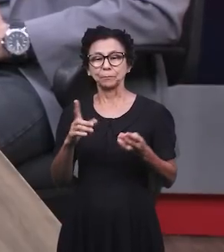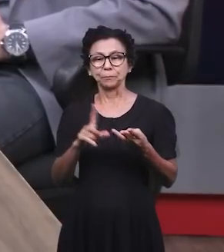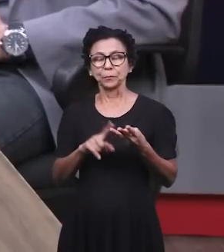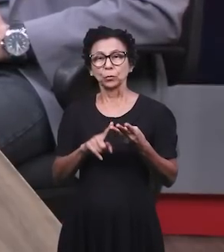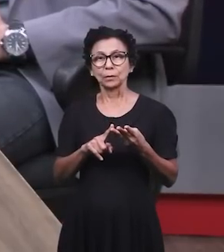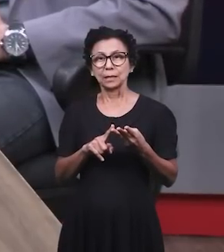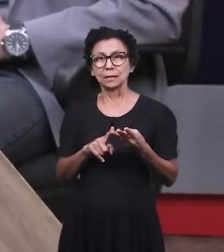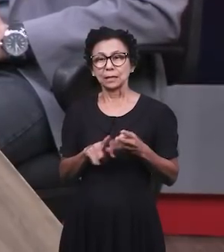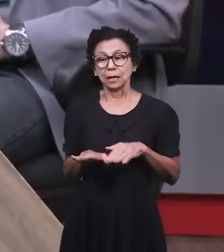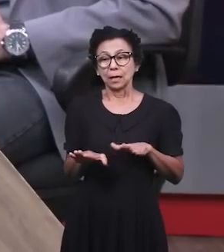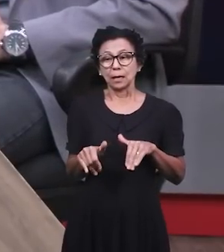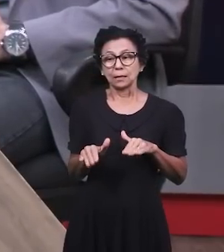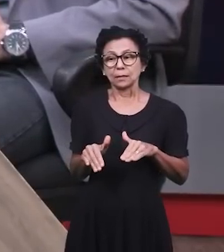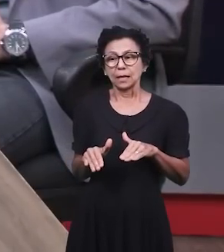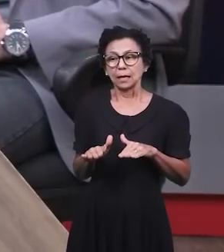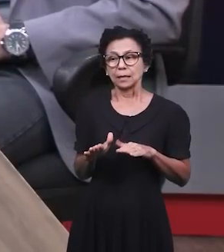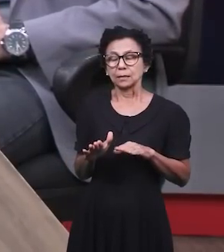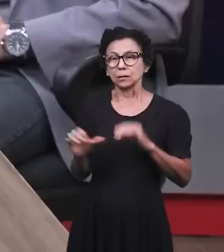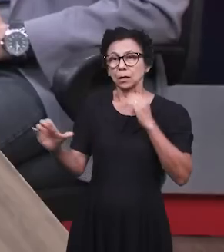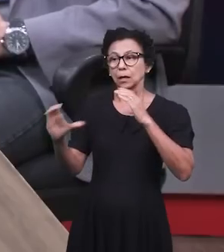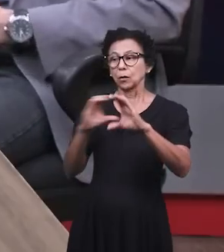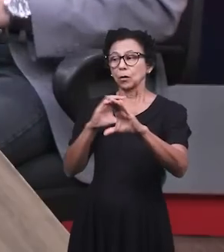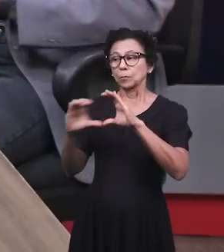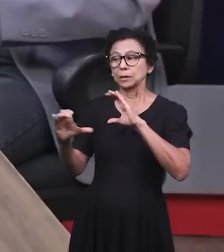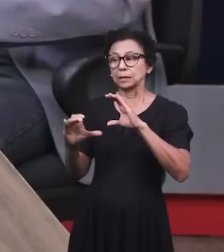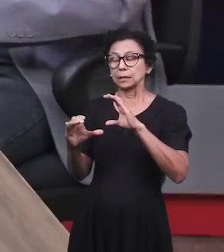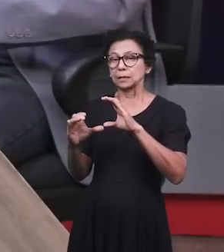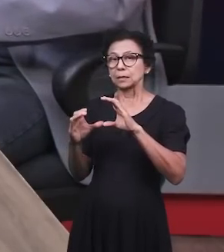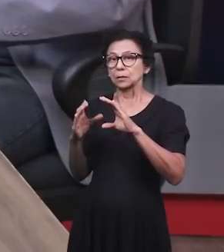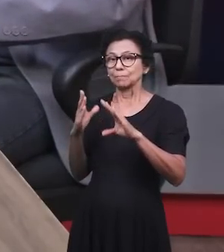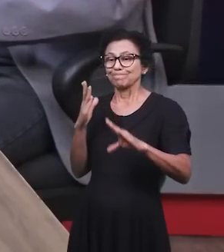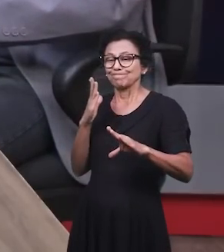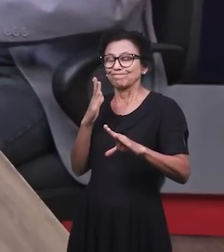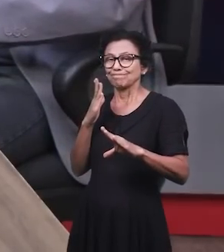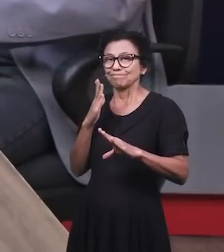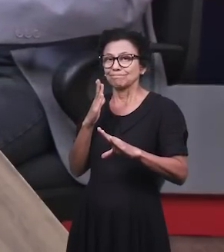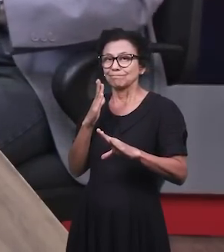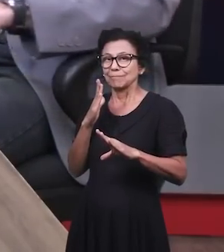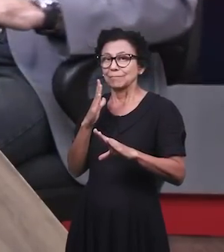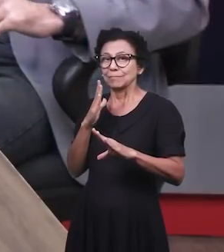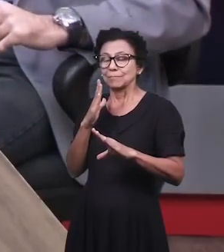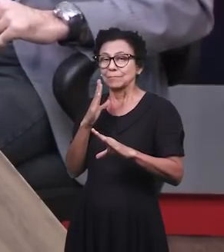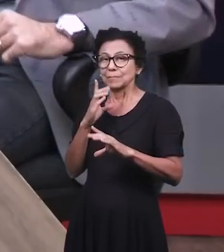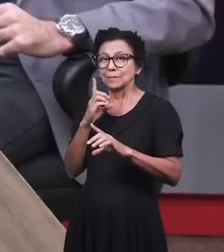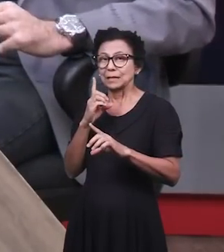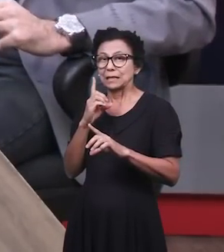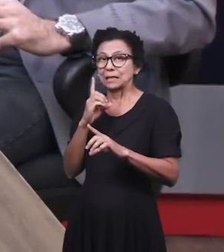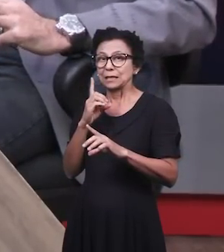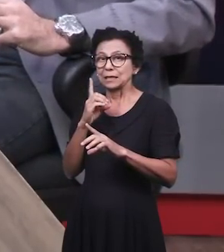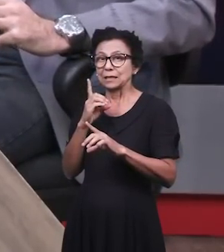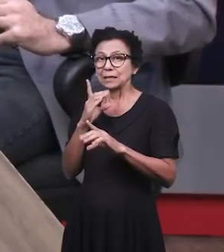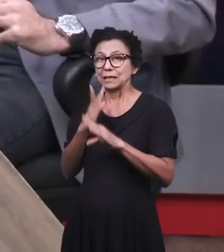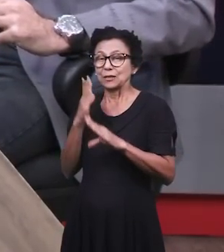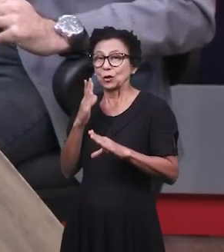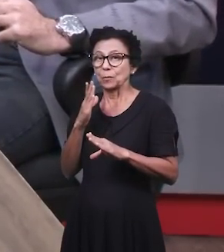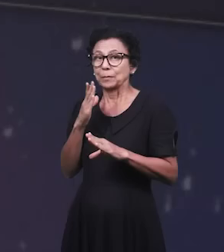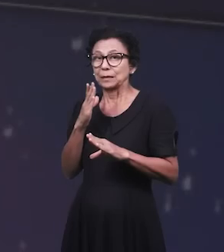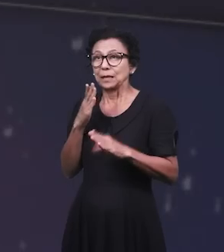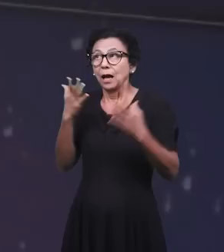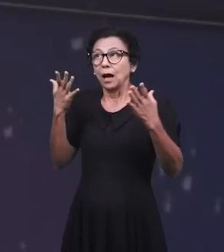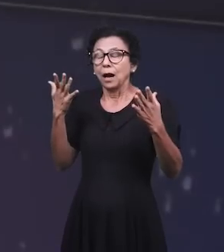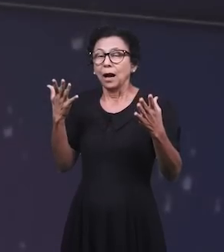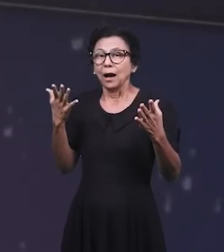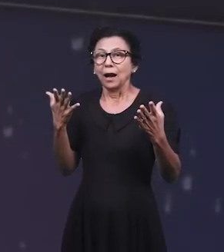se comunicando, a estratégia que eles estão traçando ali na guerra pode Cair por terra, né? cair por terra. Então